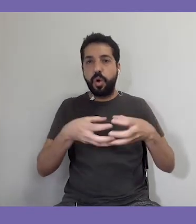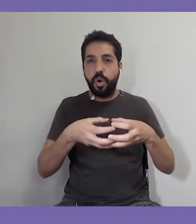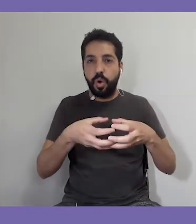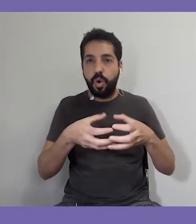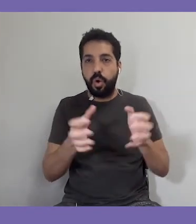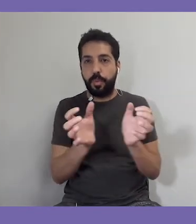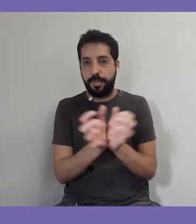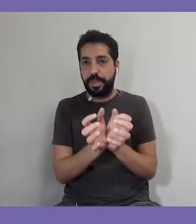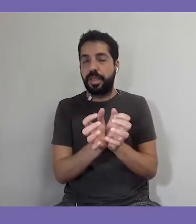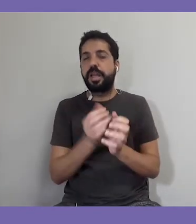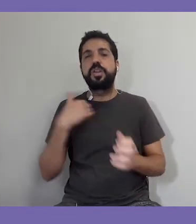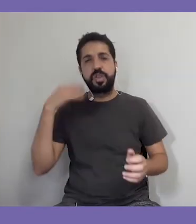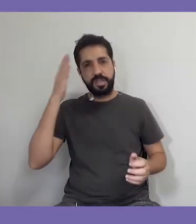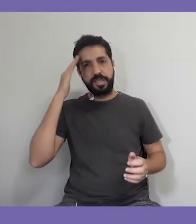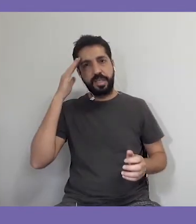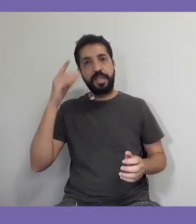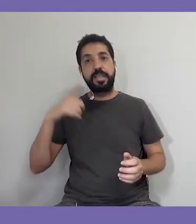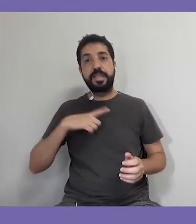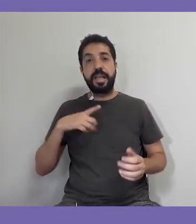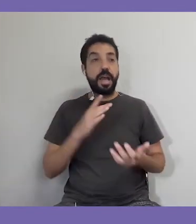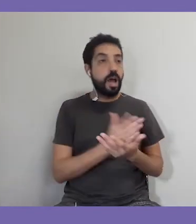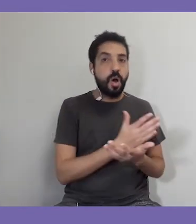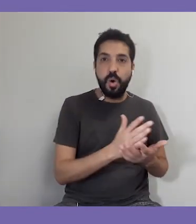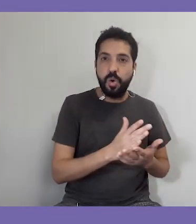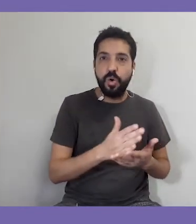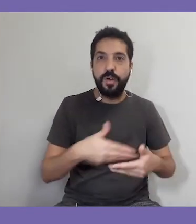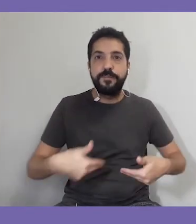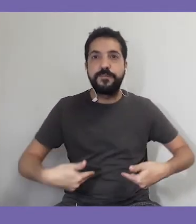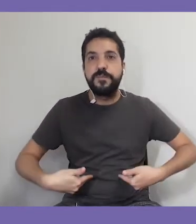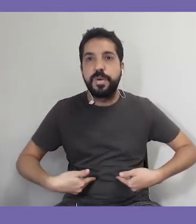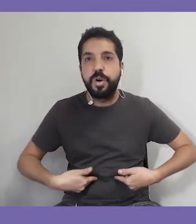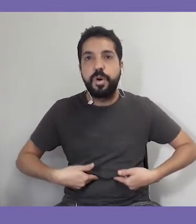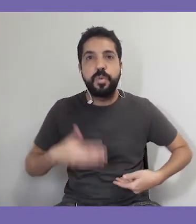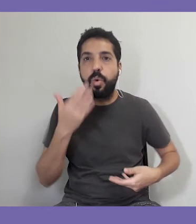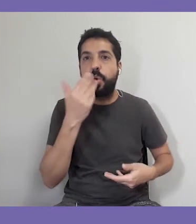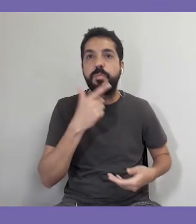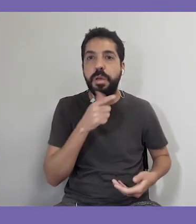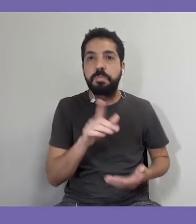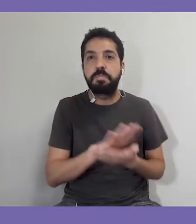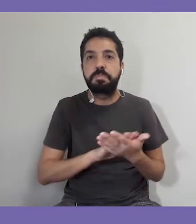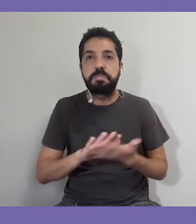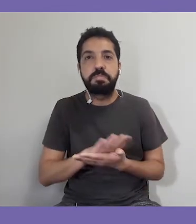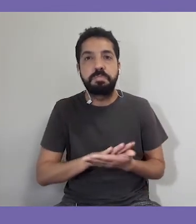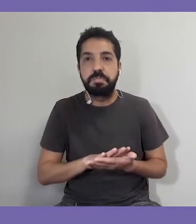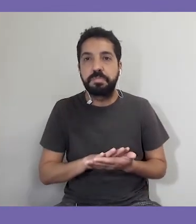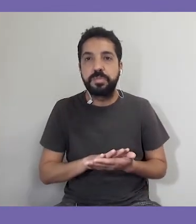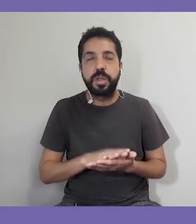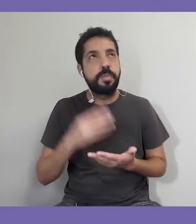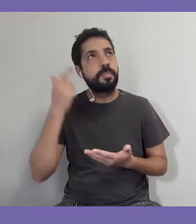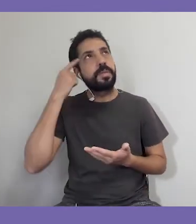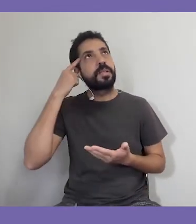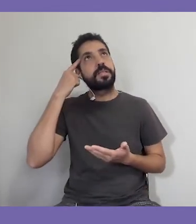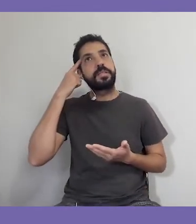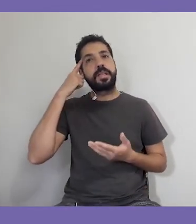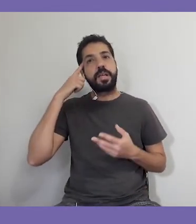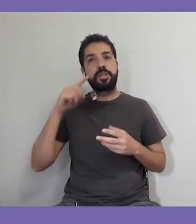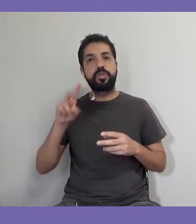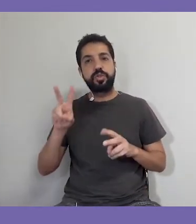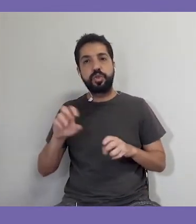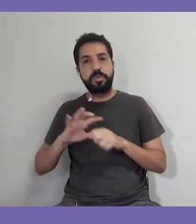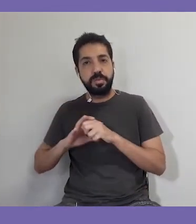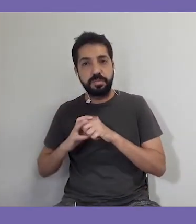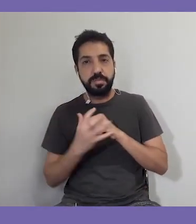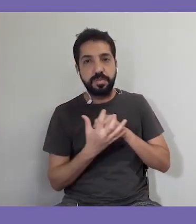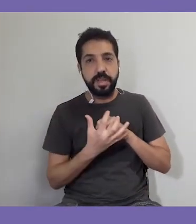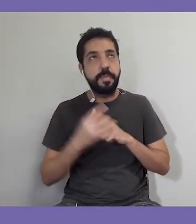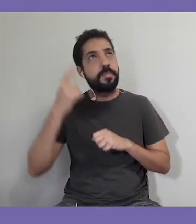Nas comunidades. A gente sabe que tem pessoas que não têm o que comer, né? Que está ali pensando como é que vai, pensando no